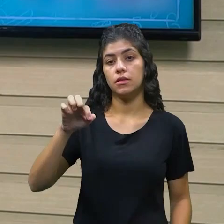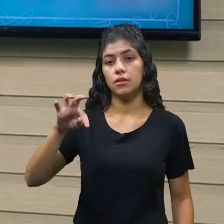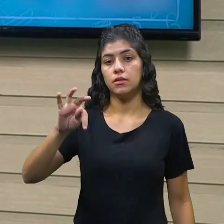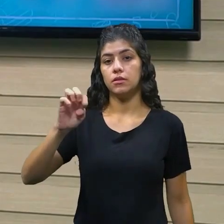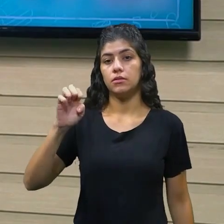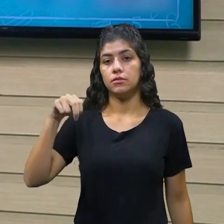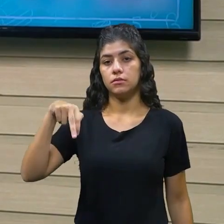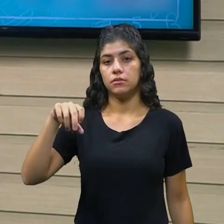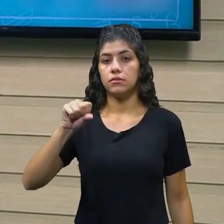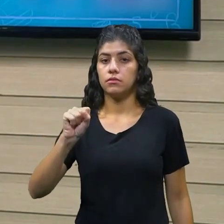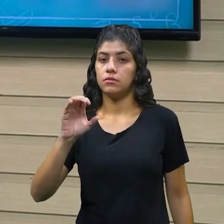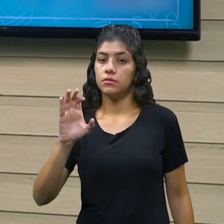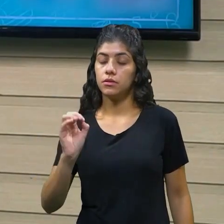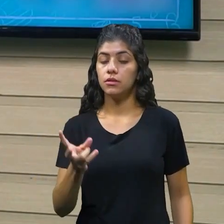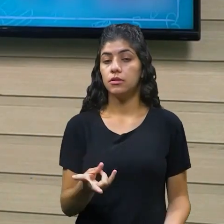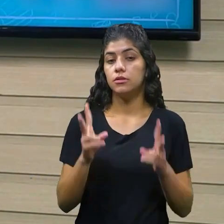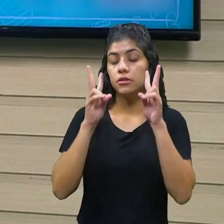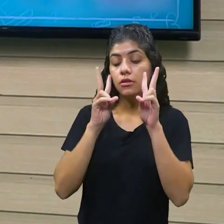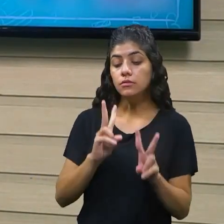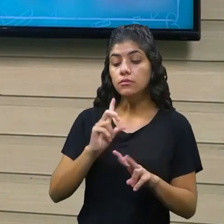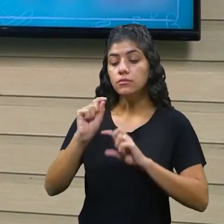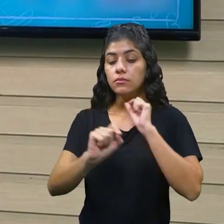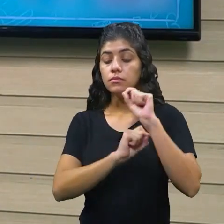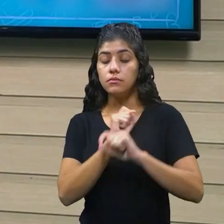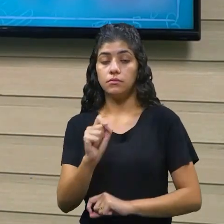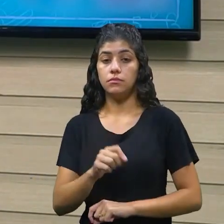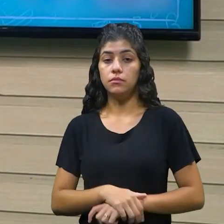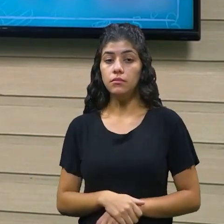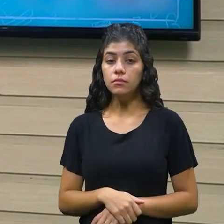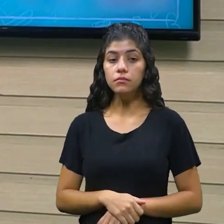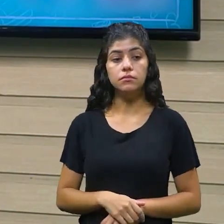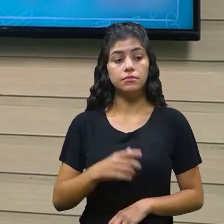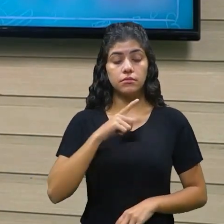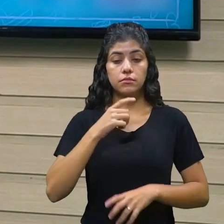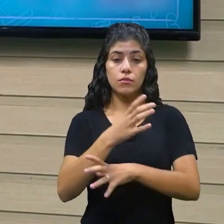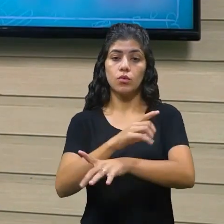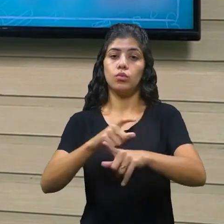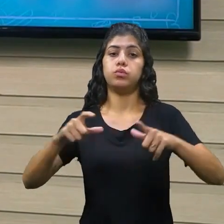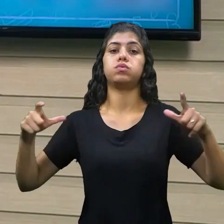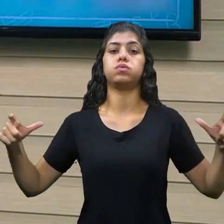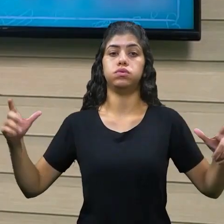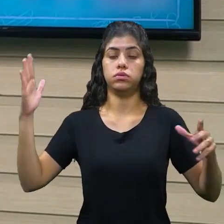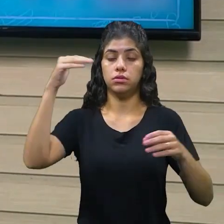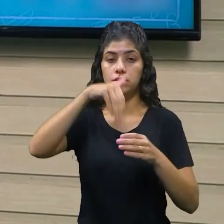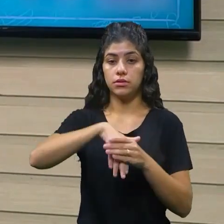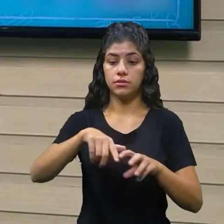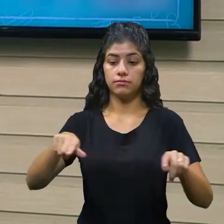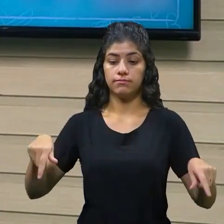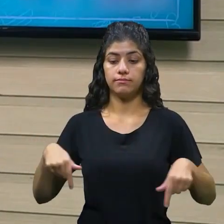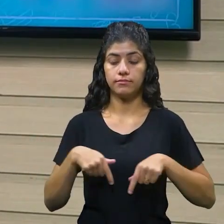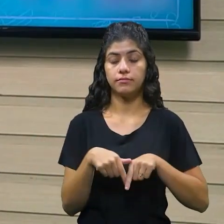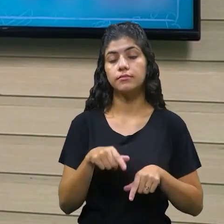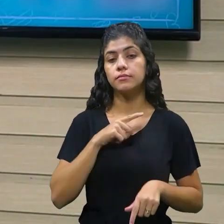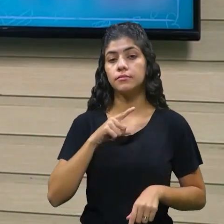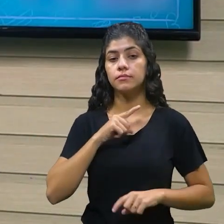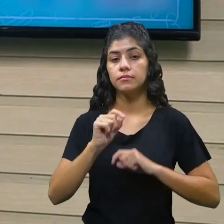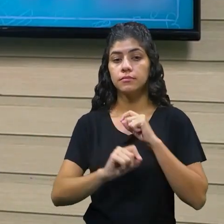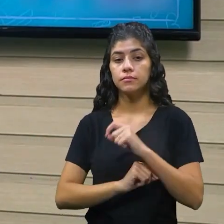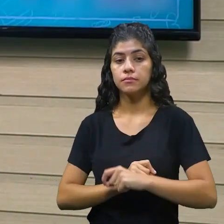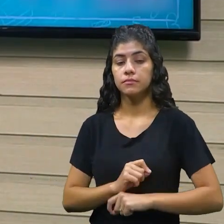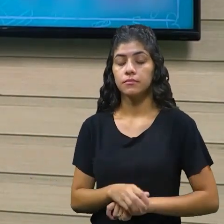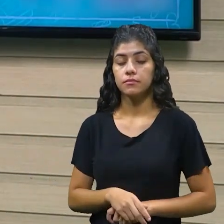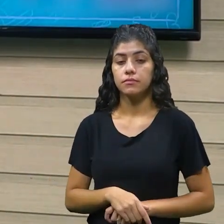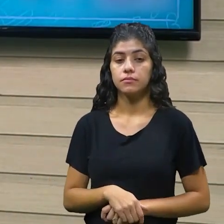porque você consegue ver de maneira, ele toma proporções grandes dentro dessa sala. Mas se por acaso você tiver